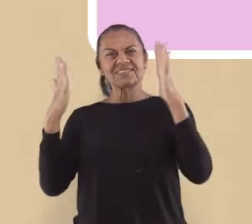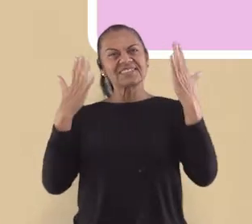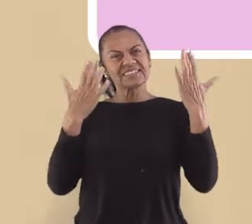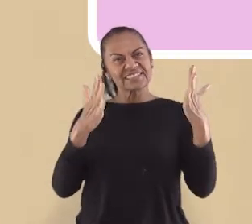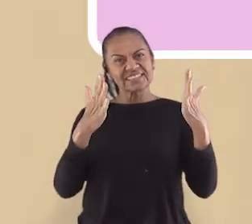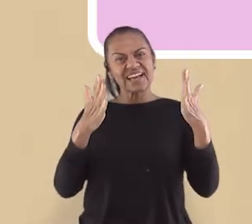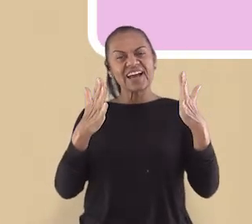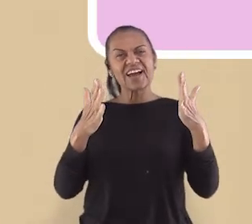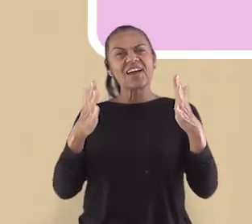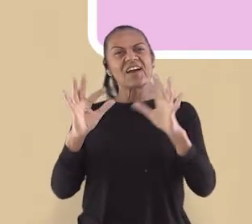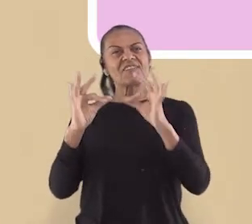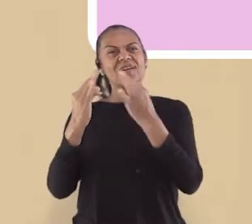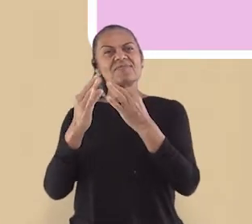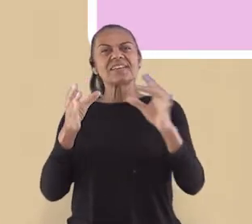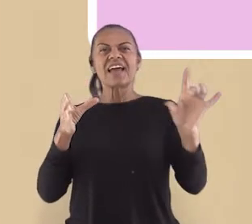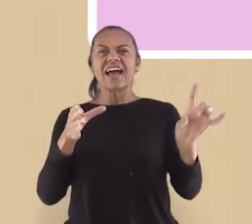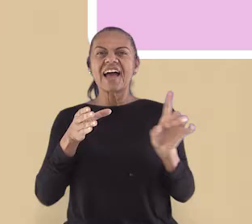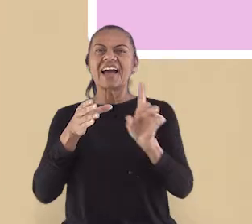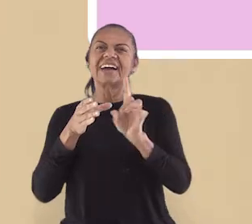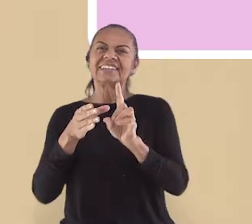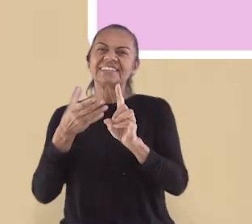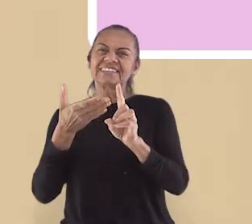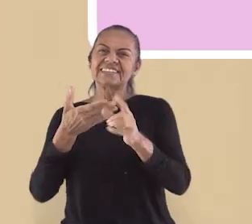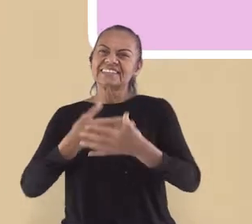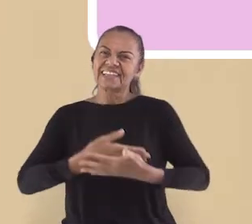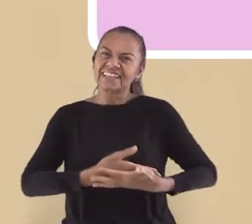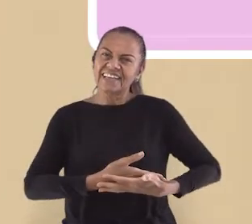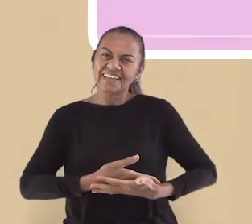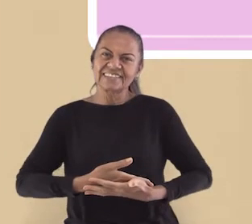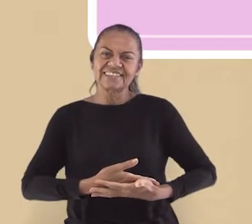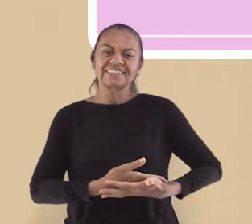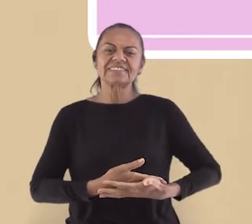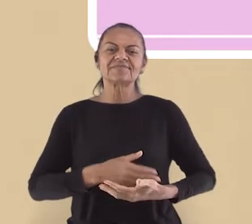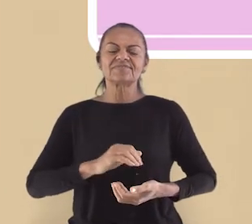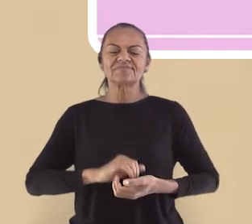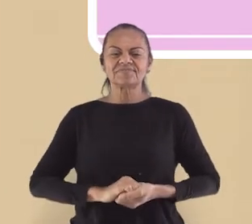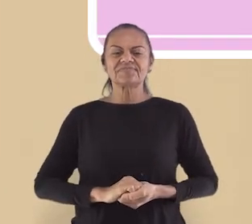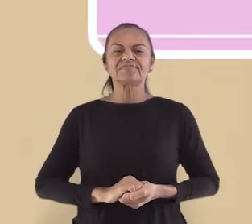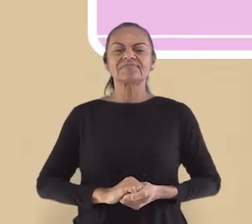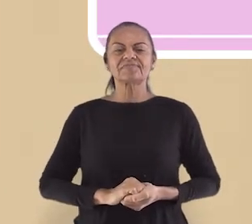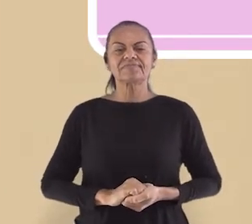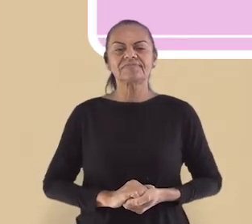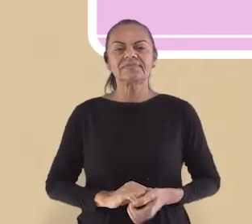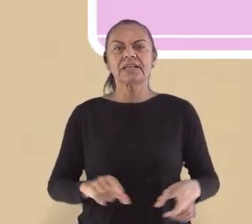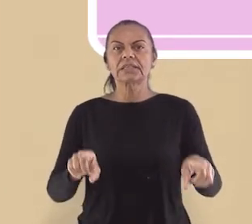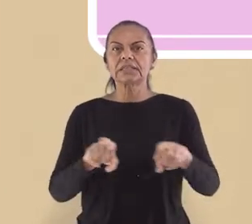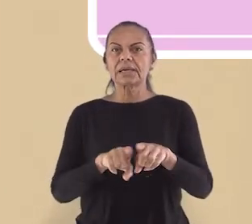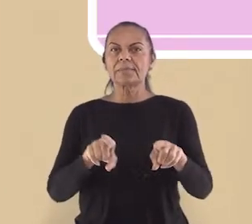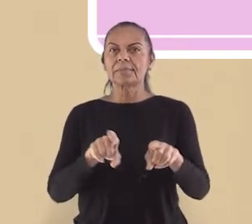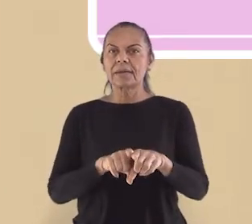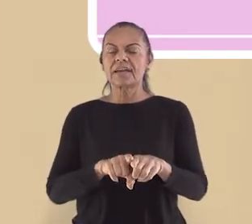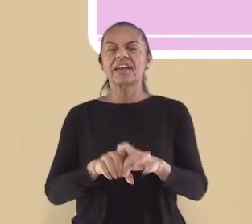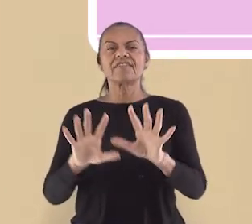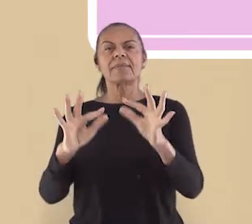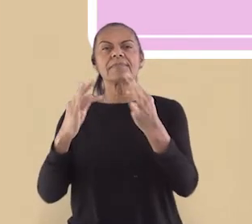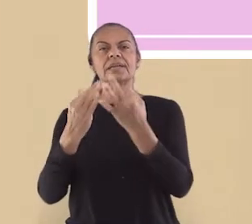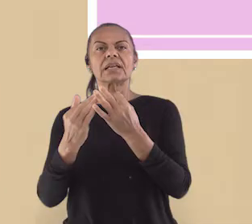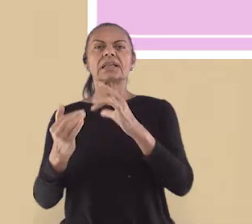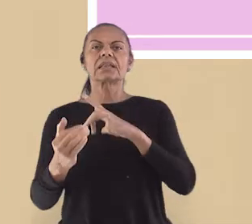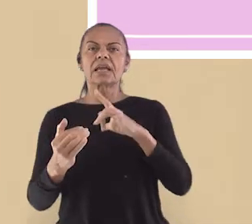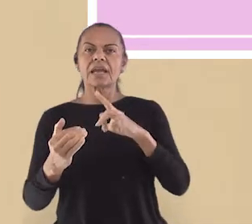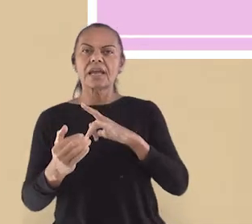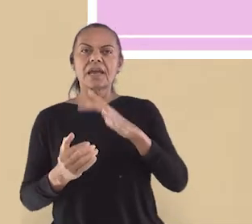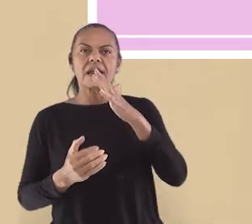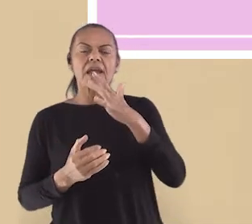membro na família e na comunidade. Outro exemplo, a formatura de um membro da família. Toda